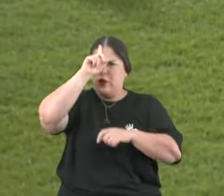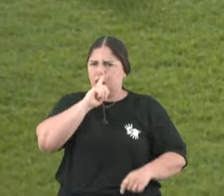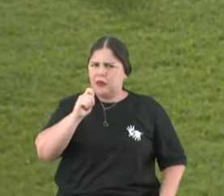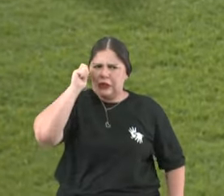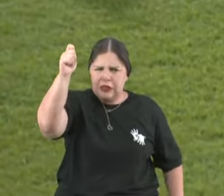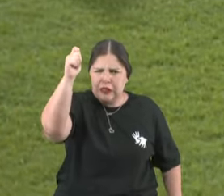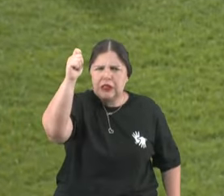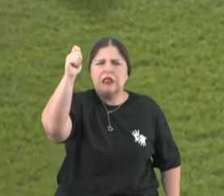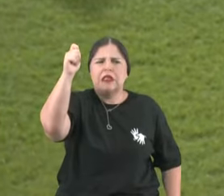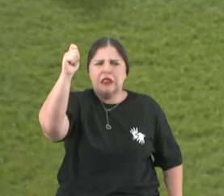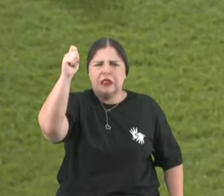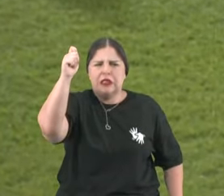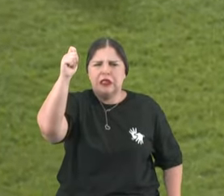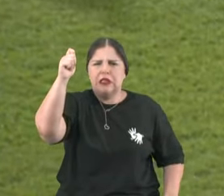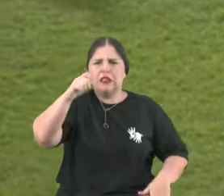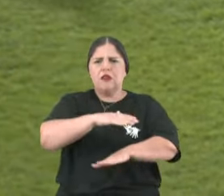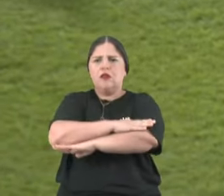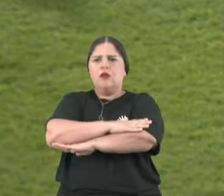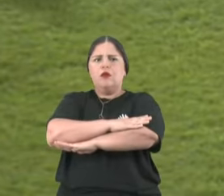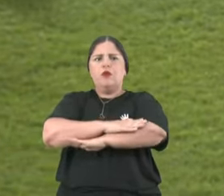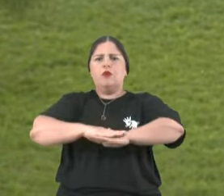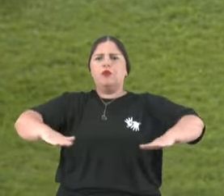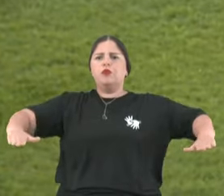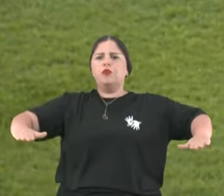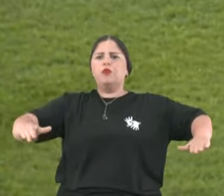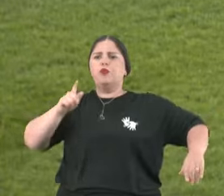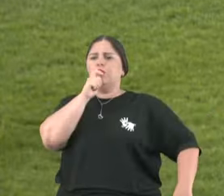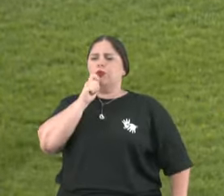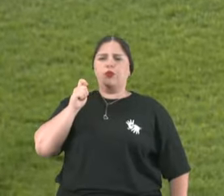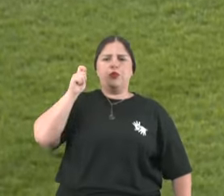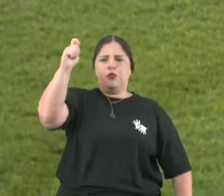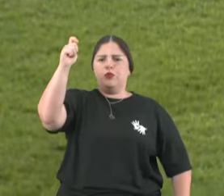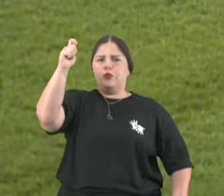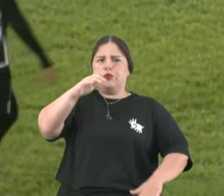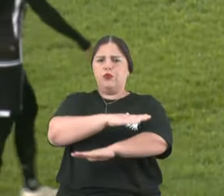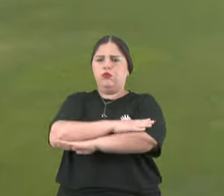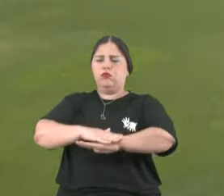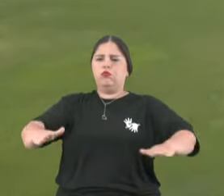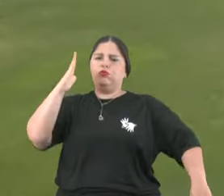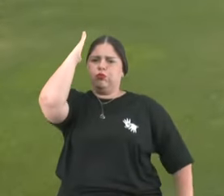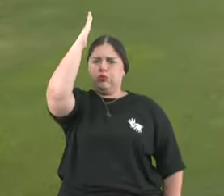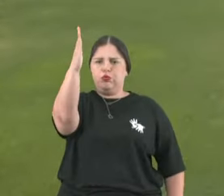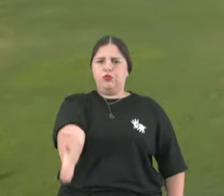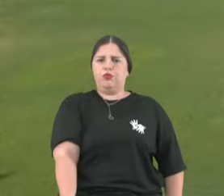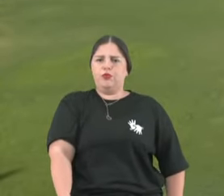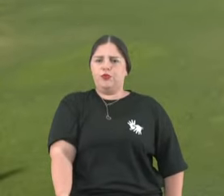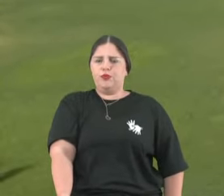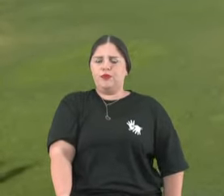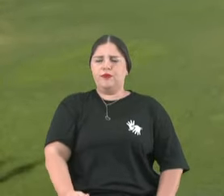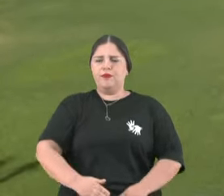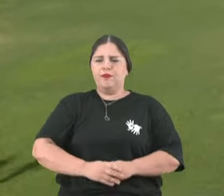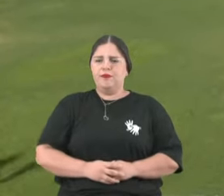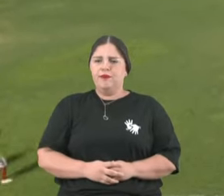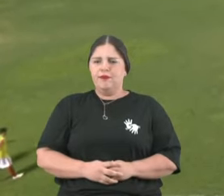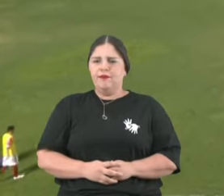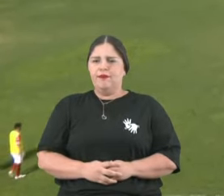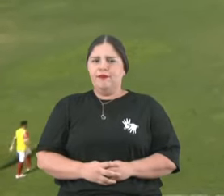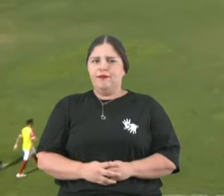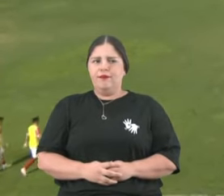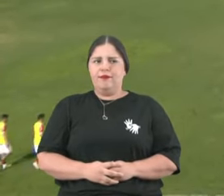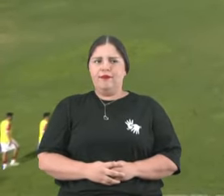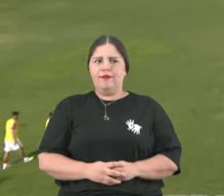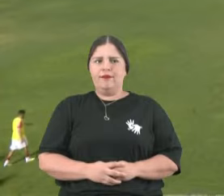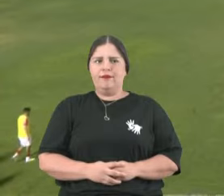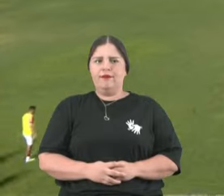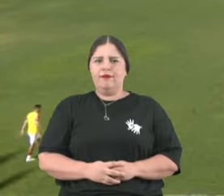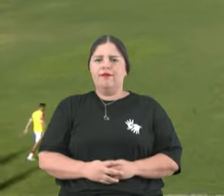uma continuidade e ele toma esse cartão e fica fora da decisão do título, aí é complicado demais. E não há mais tempo